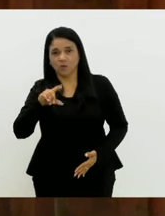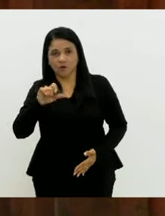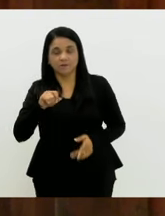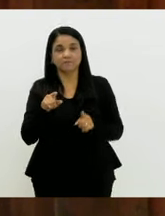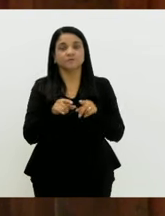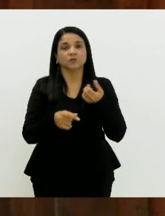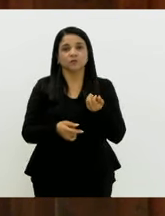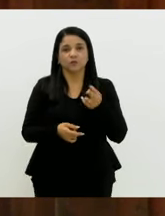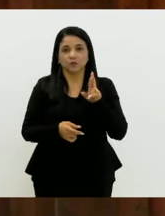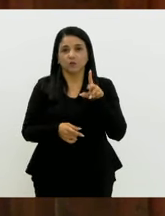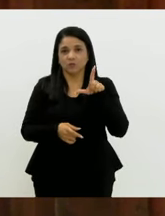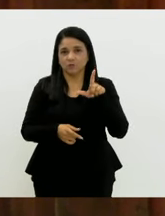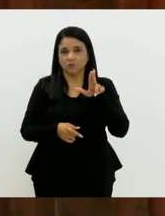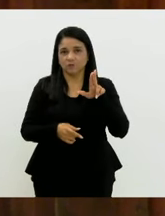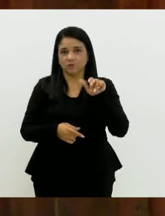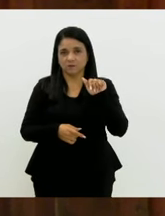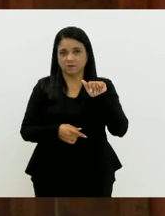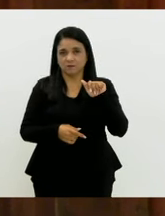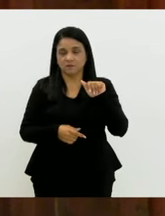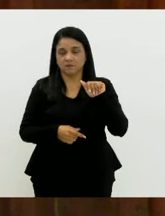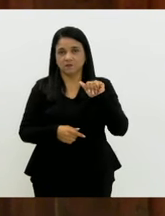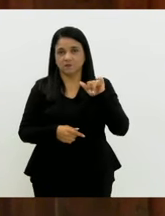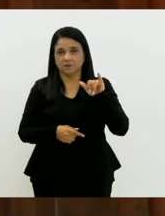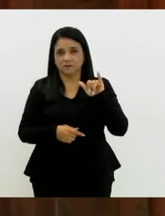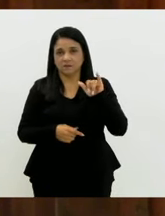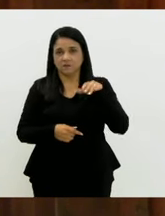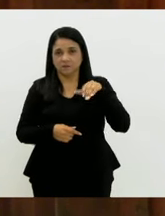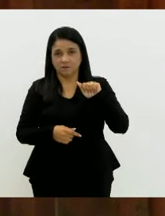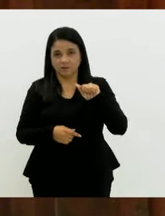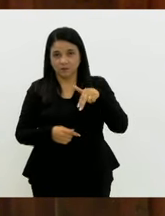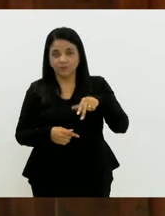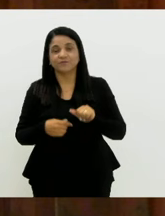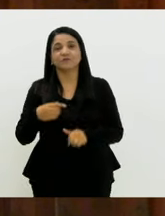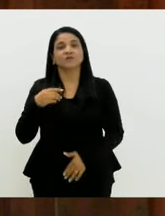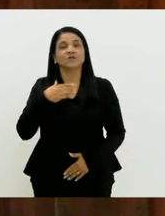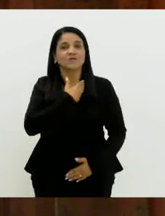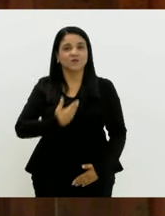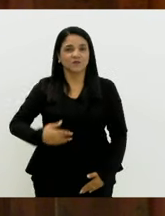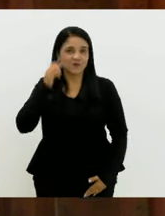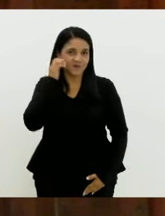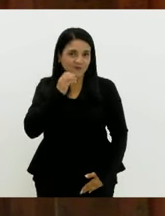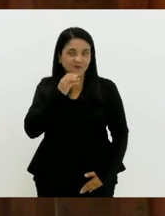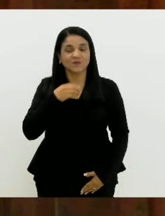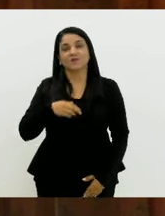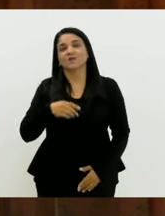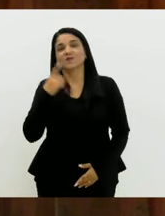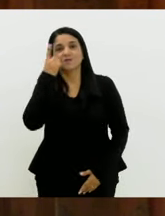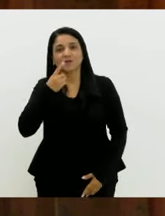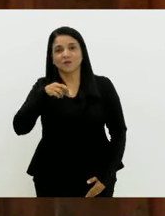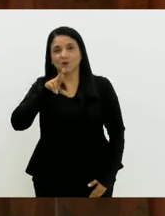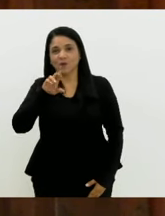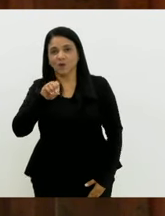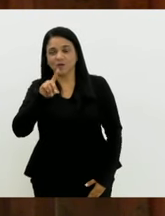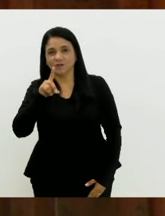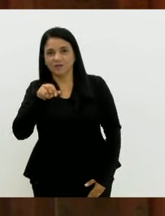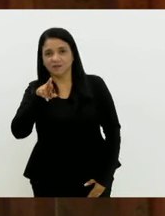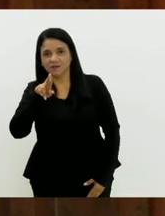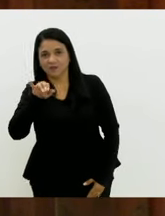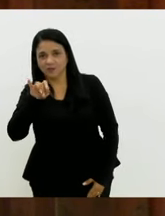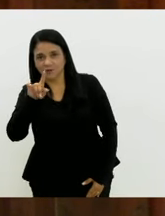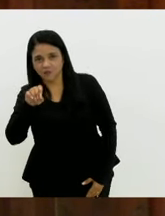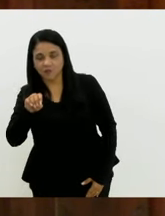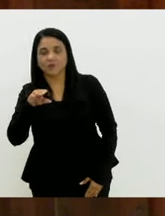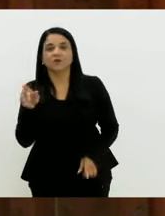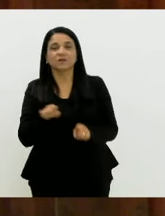Luciano, governador Cláudio Castro, Rodrigo Bacelar, presidente dessa casa,